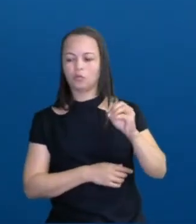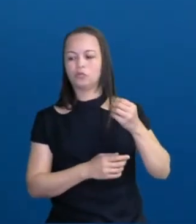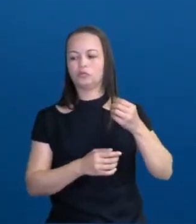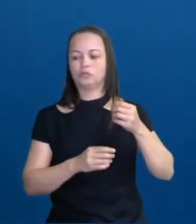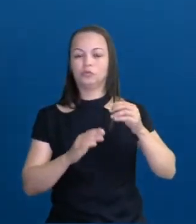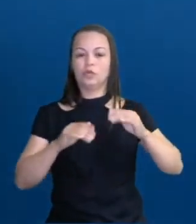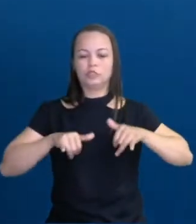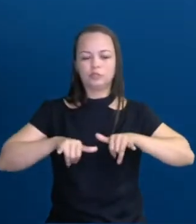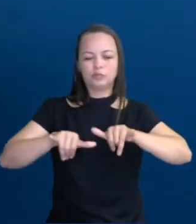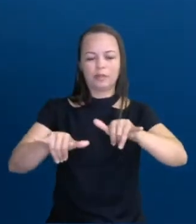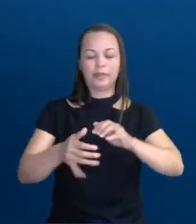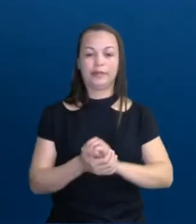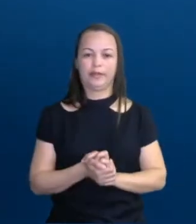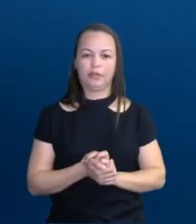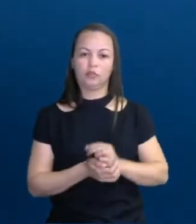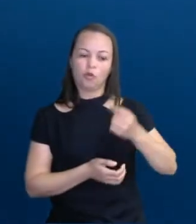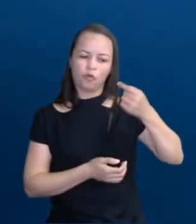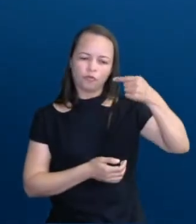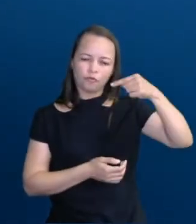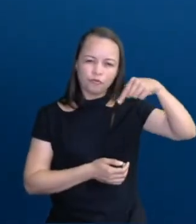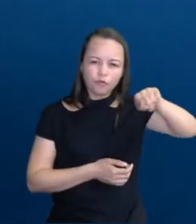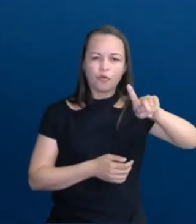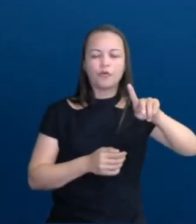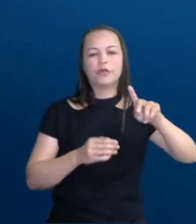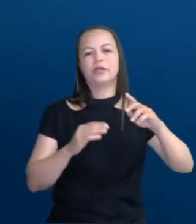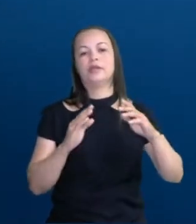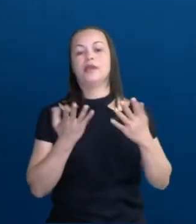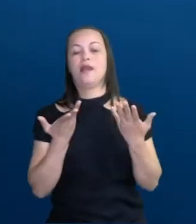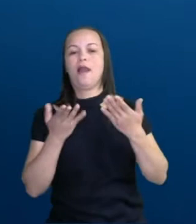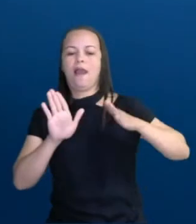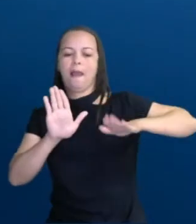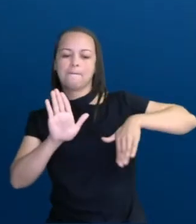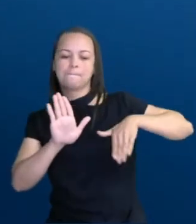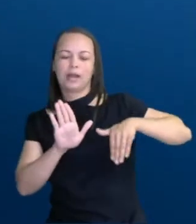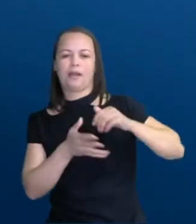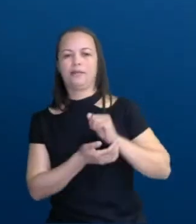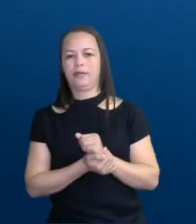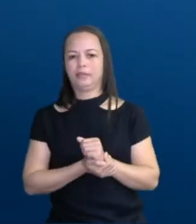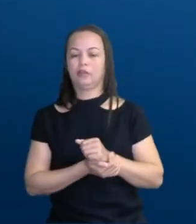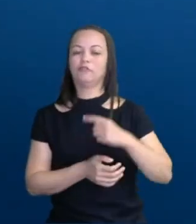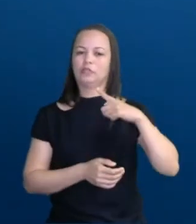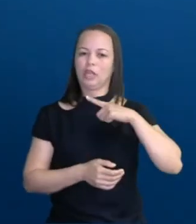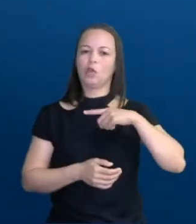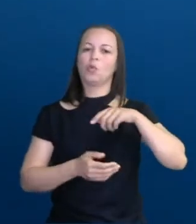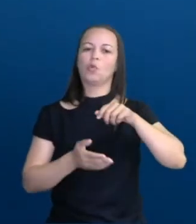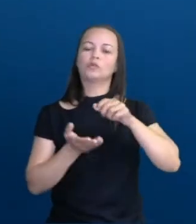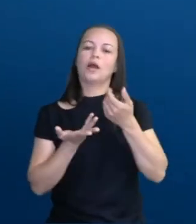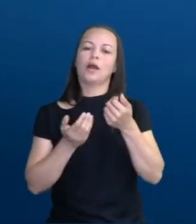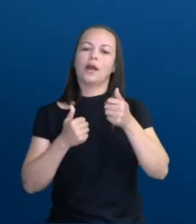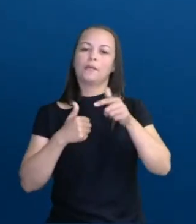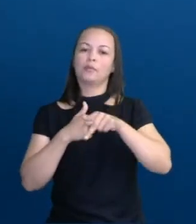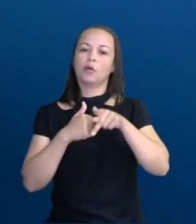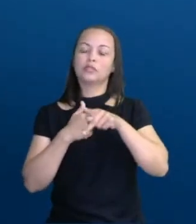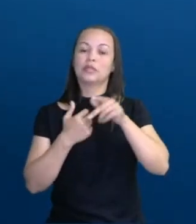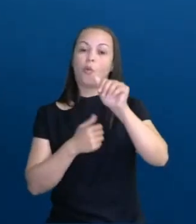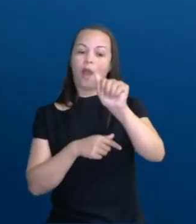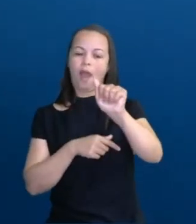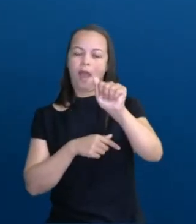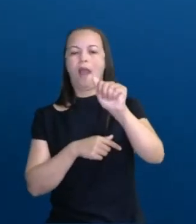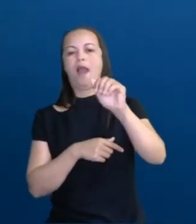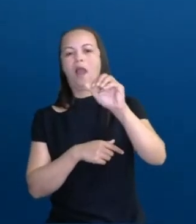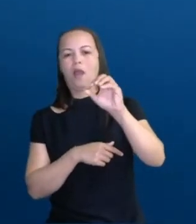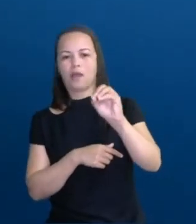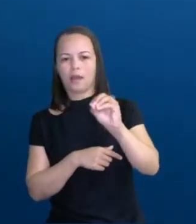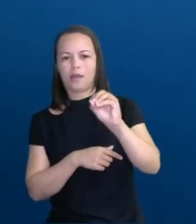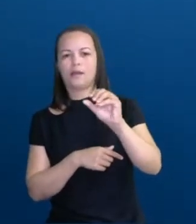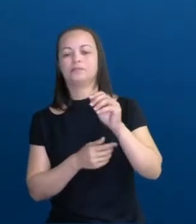fui a praia se eu dissesse assim fui no shopping estaria correto não não estaria fui